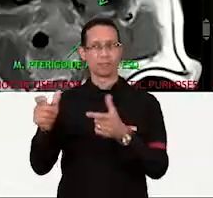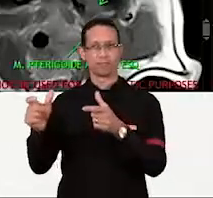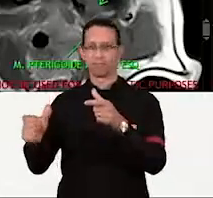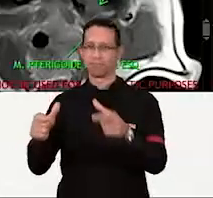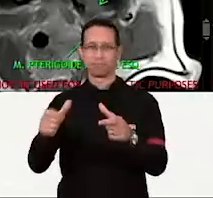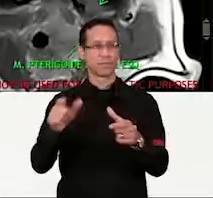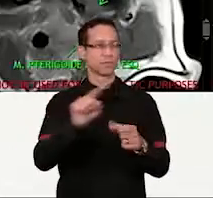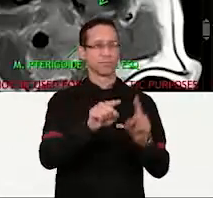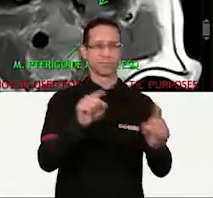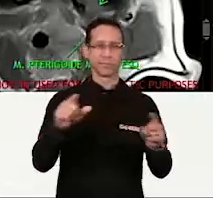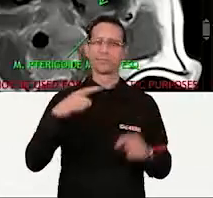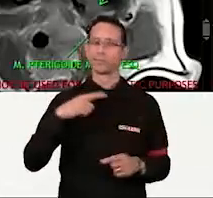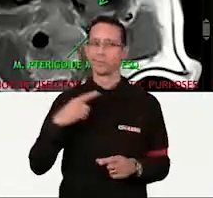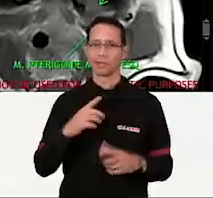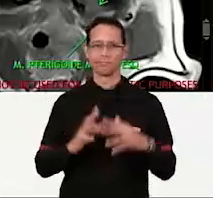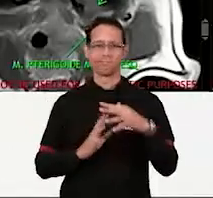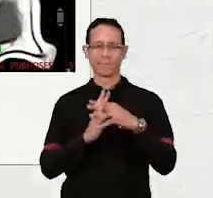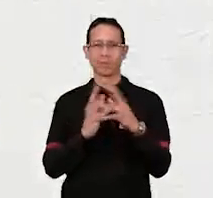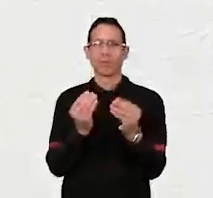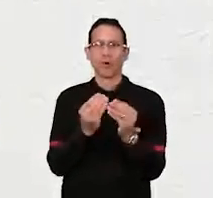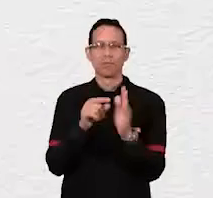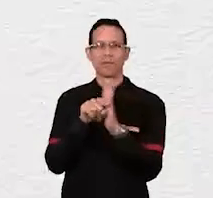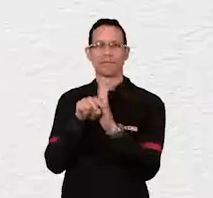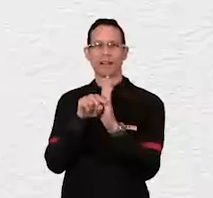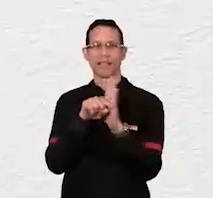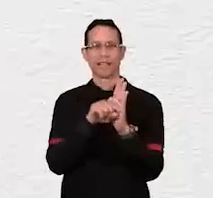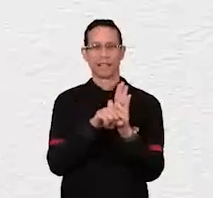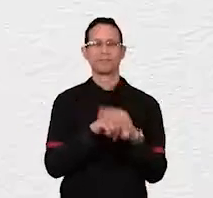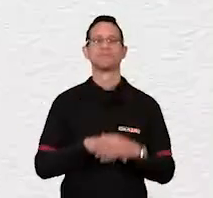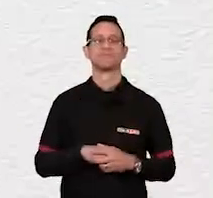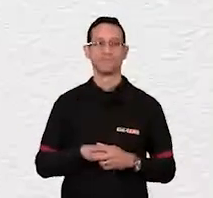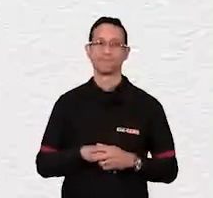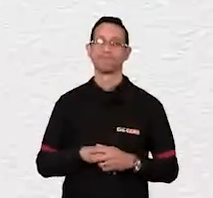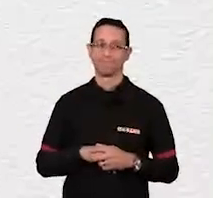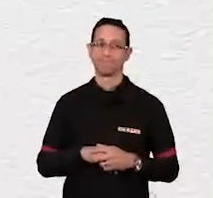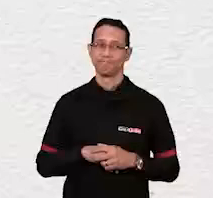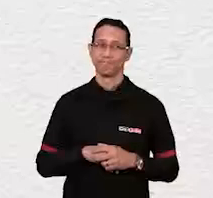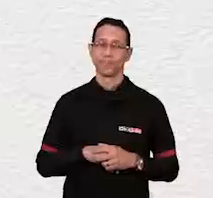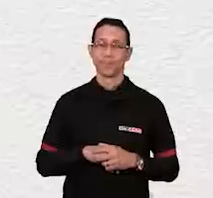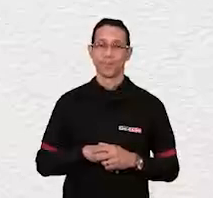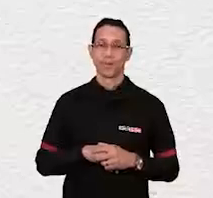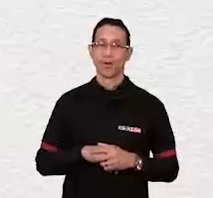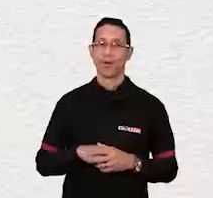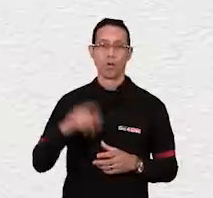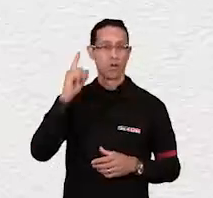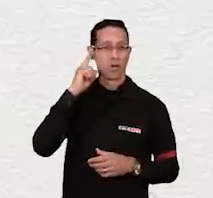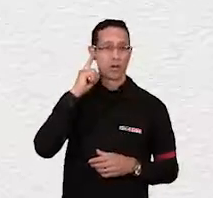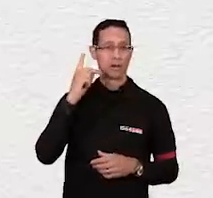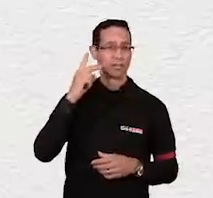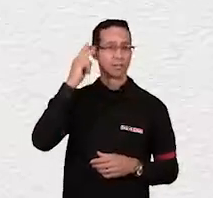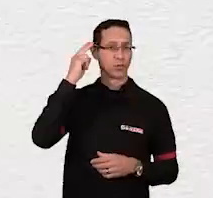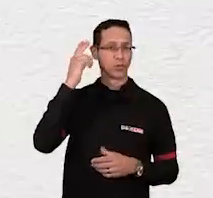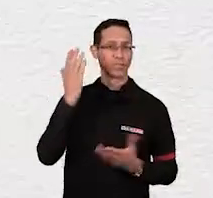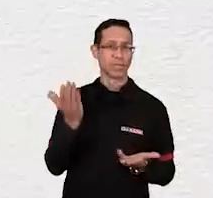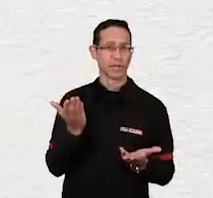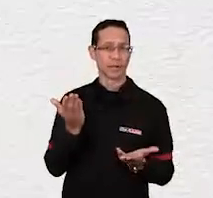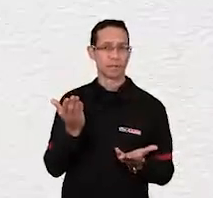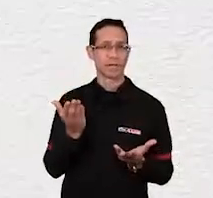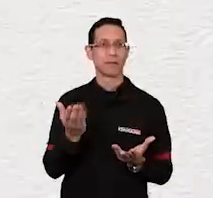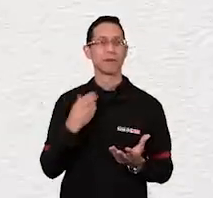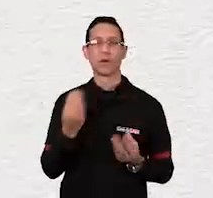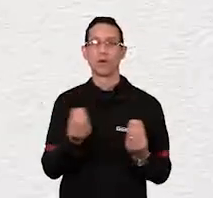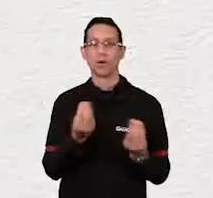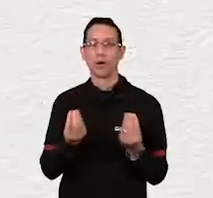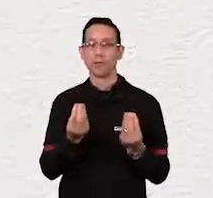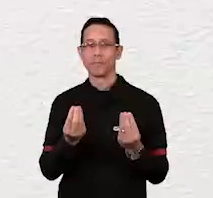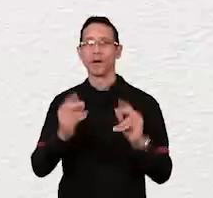né, absurdo, assim, para você avaliar. Não... E me chamou a atenção que ela falou assim, essa orelha é uma orelha cirúrgica. Gente, mas é uma orelha cirúrgica